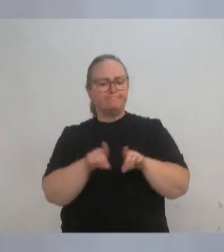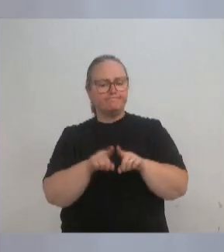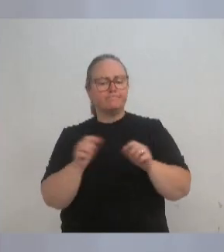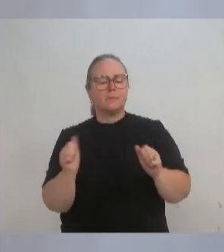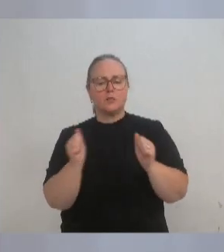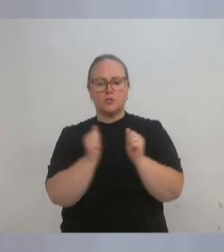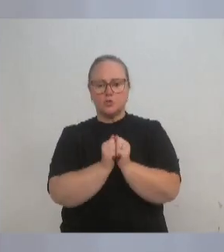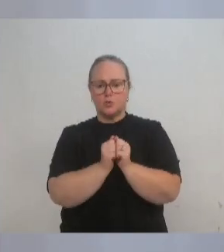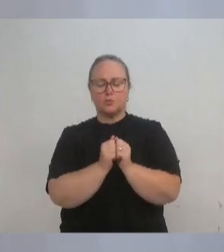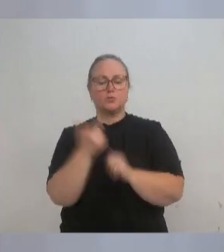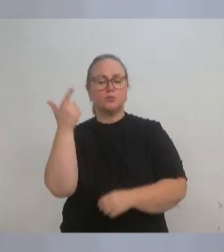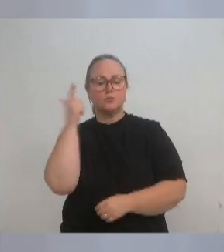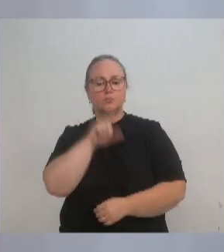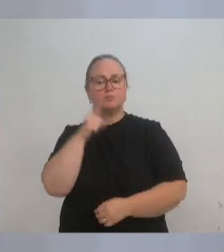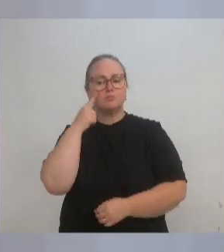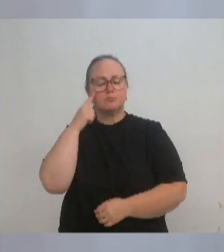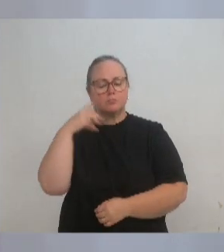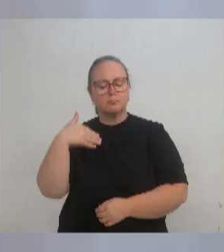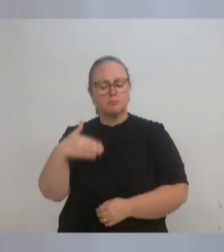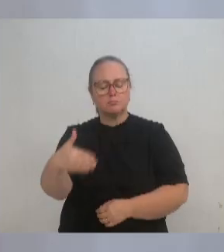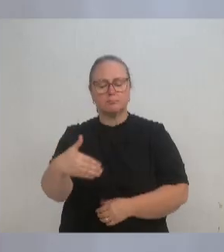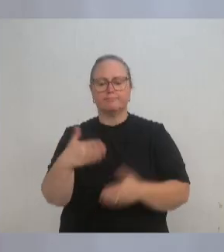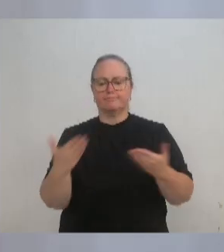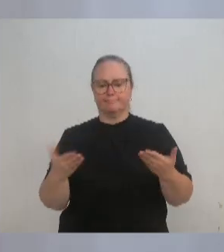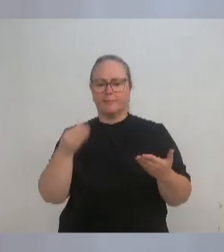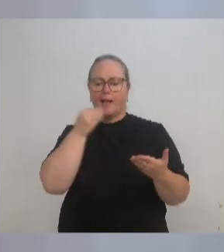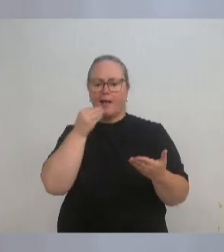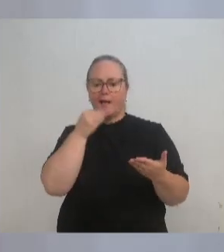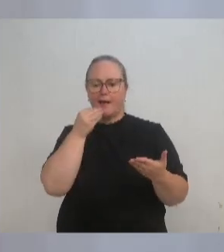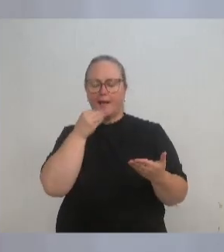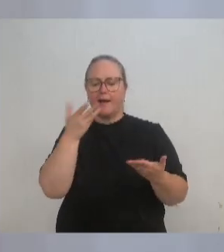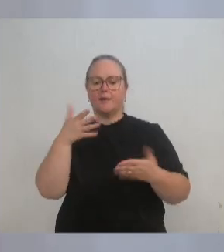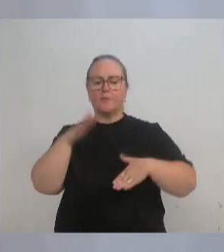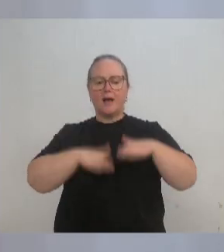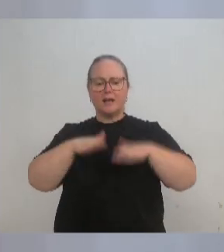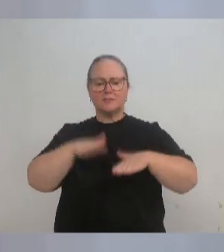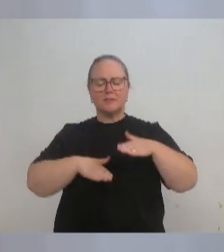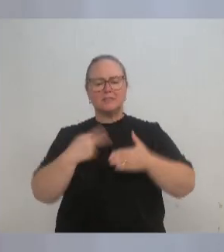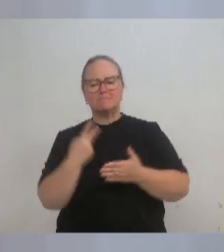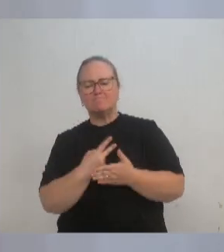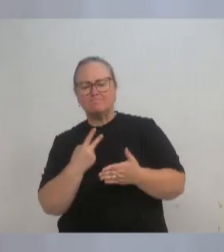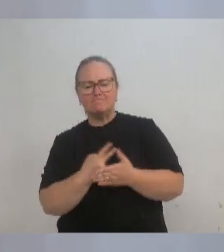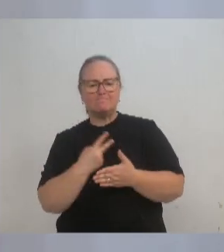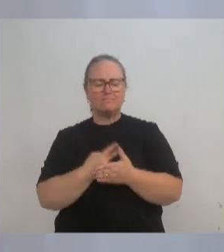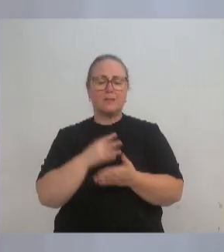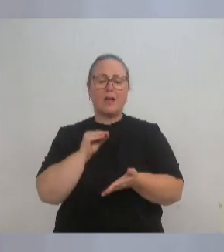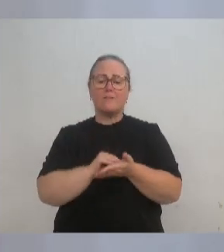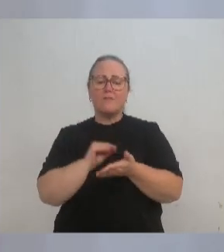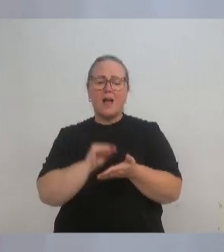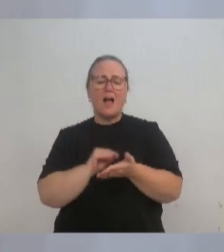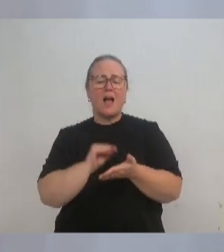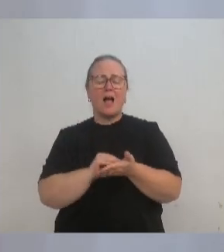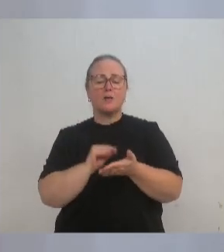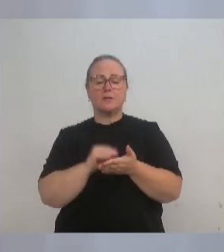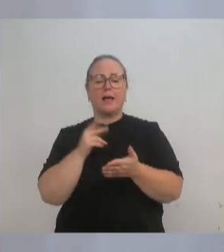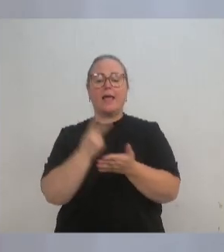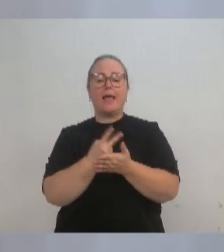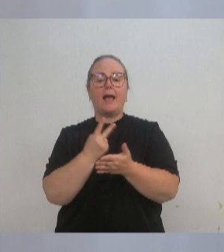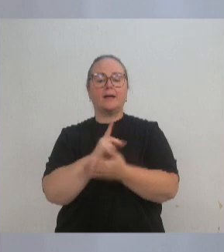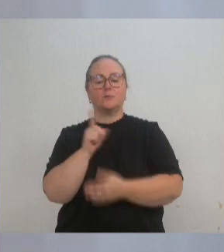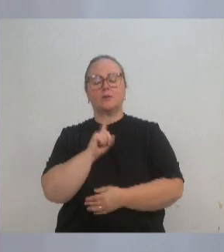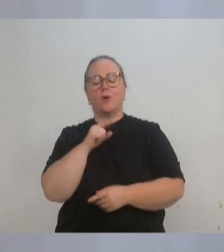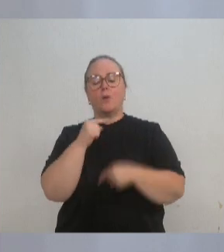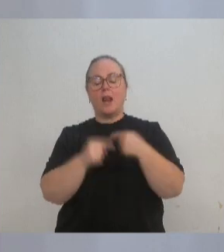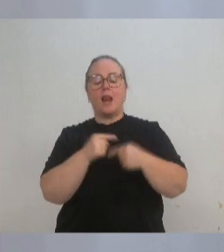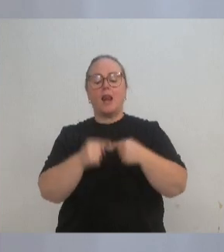poder fazer com que o processo ande. É bem verdade que muitas vezes um pouco lento, por falta às vezes de profissional. Mas o mais importante